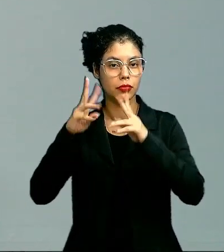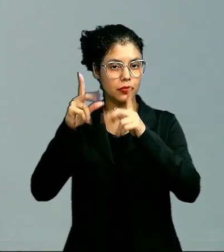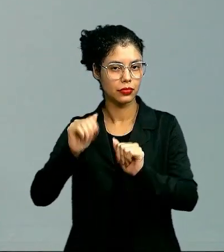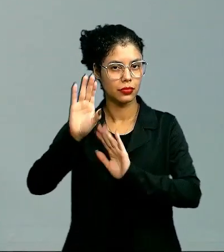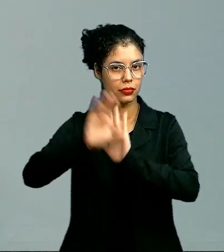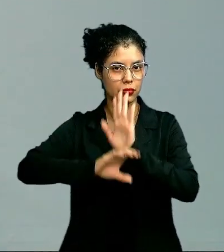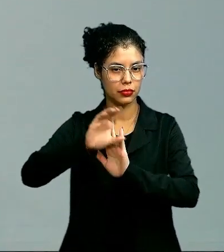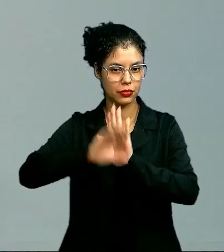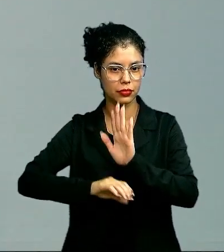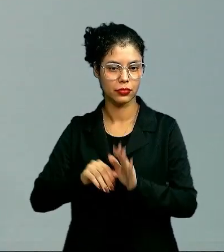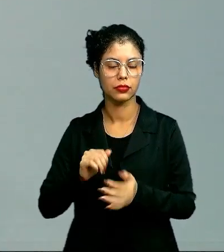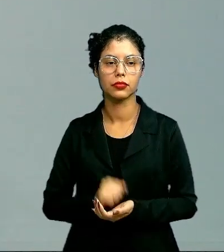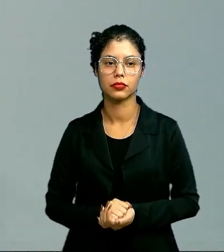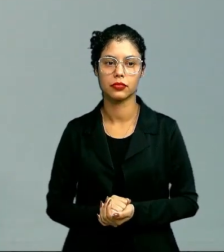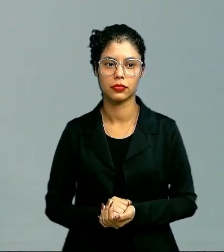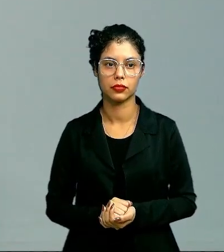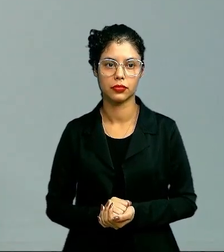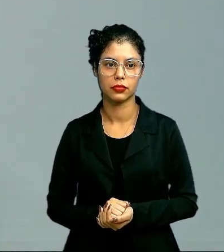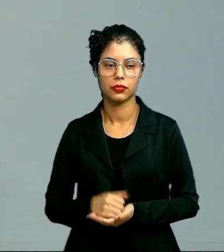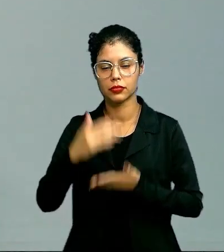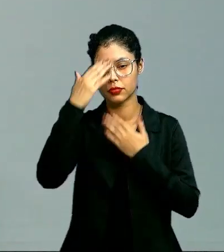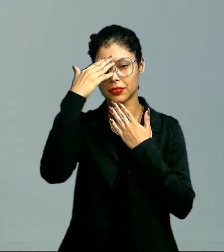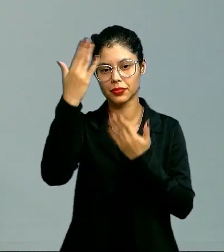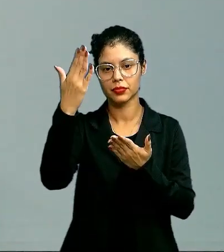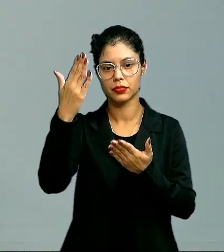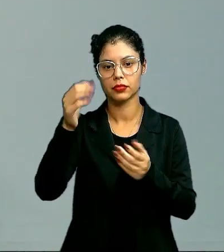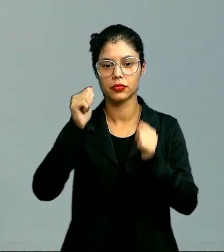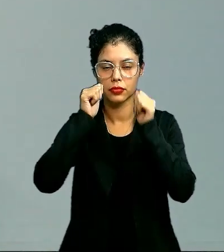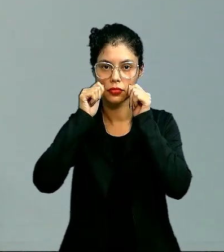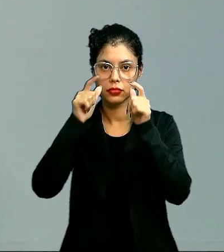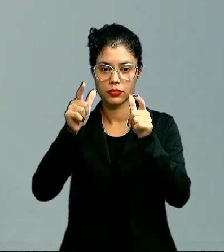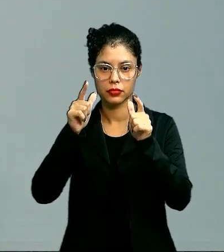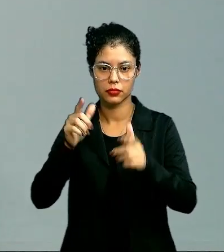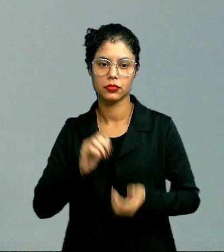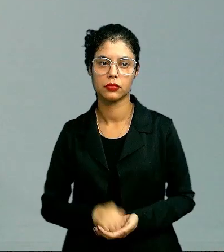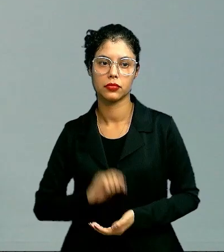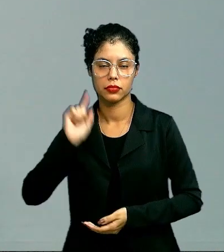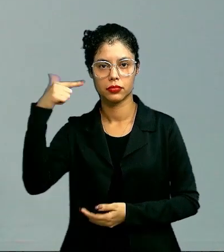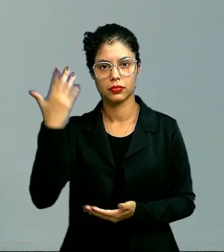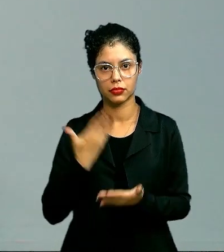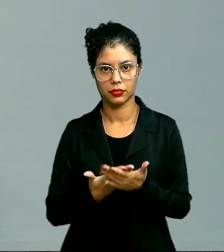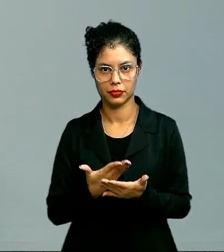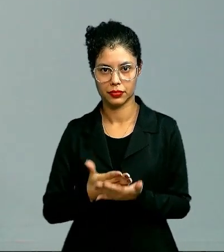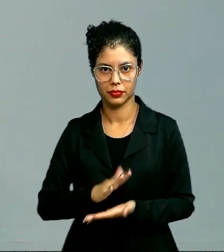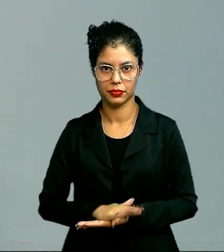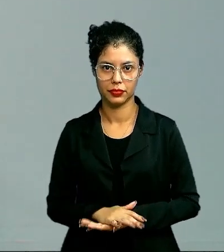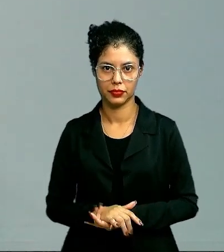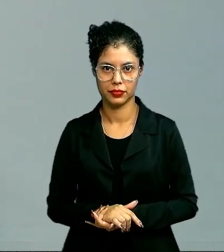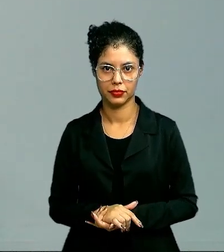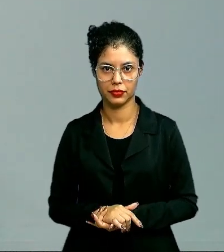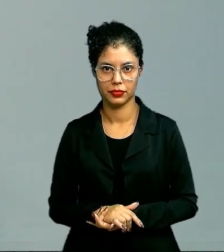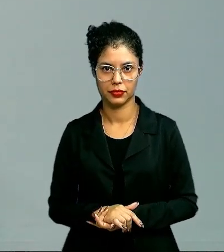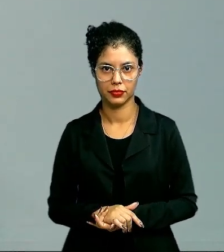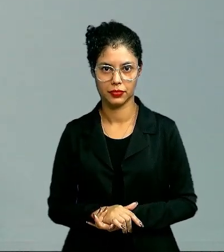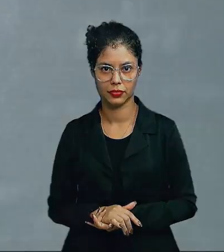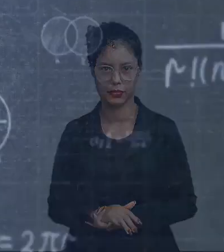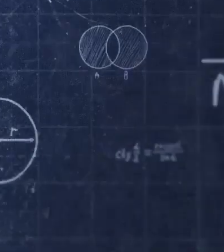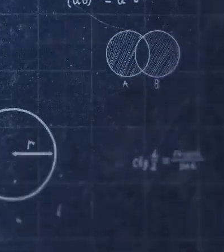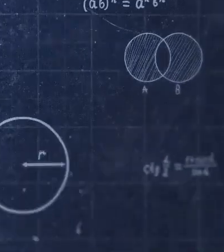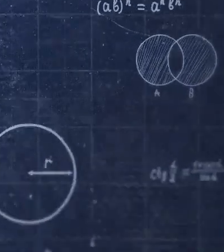dos conteúdos disponíveis Muito obrigado pela sua participação e até a próxima aula